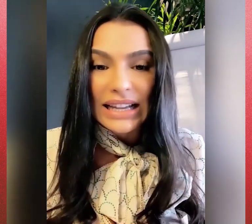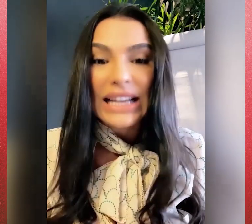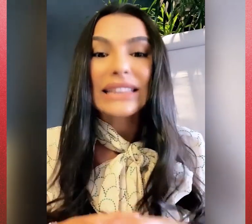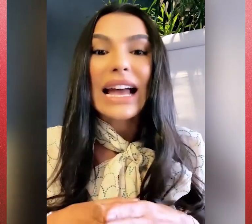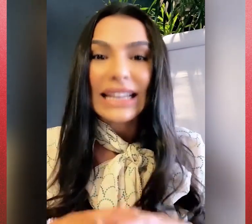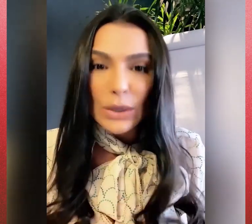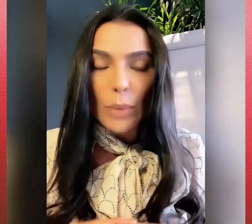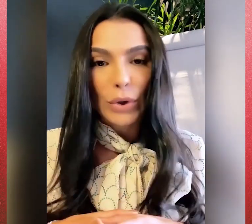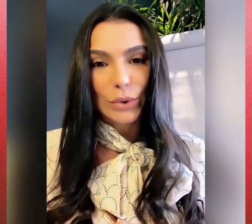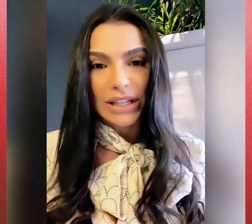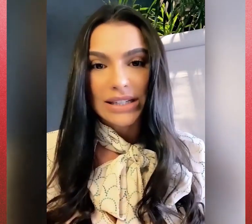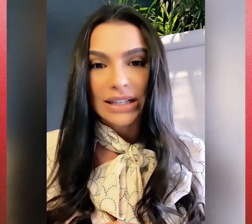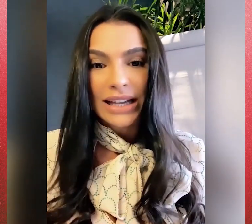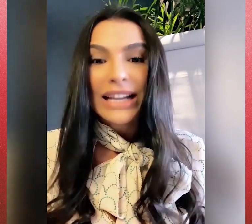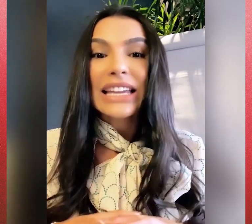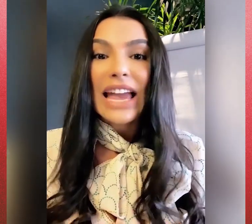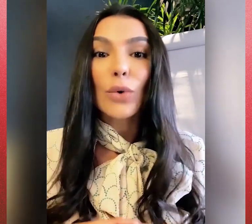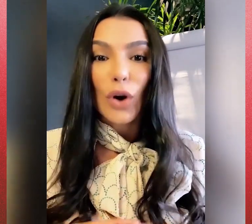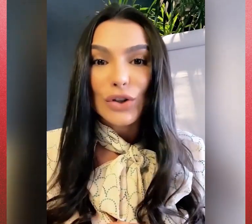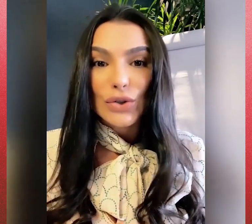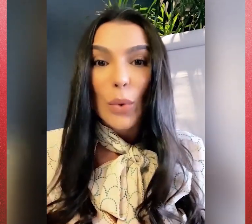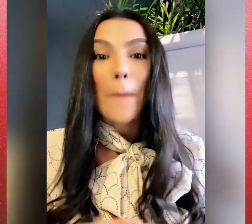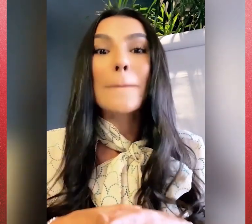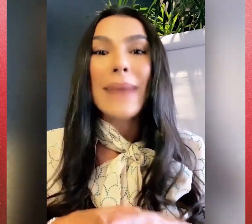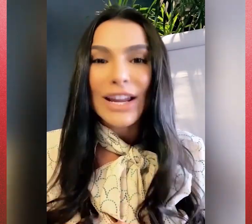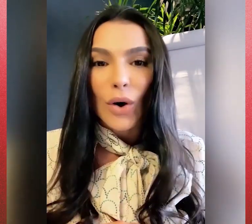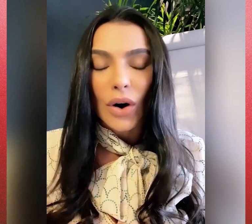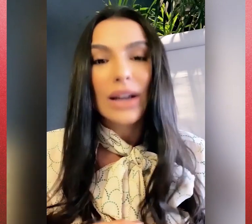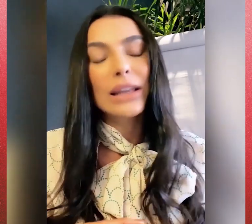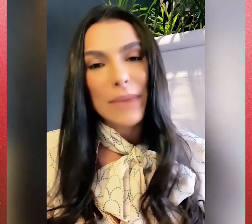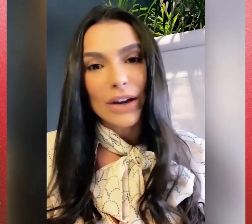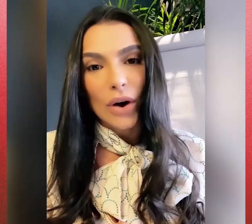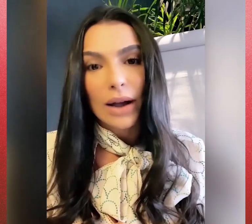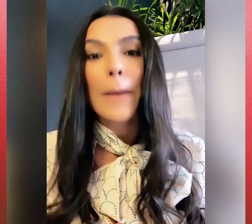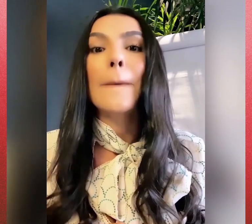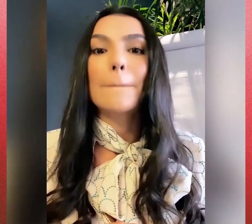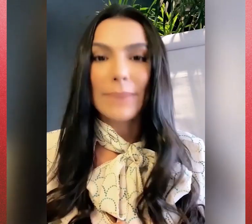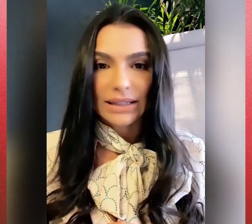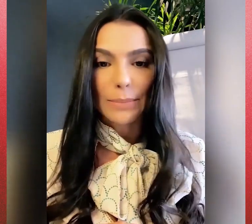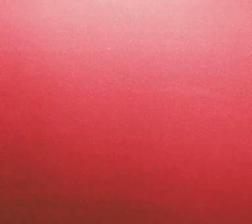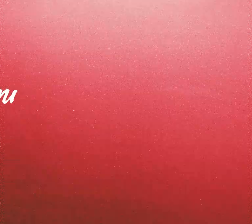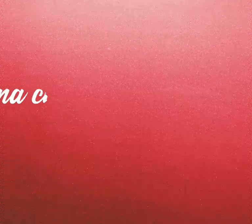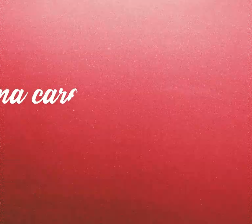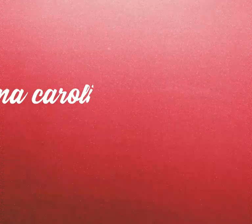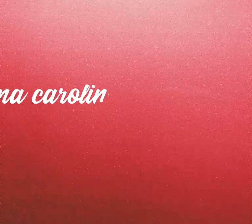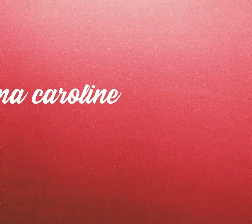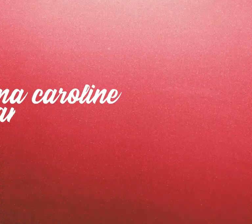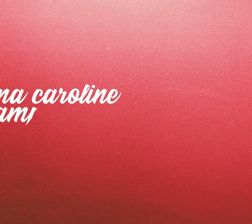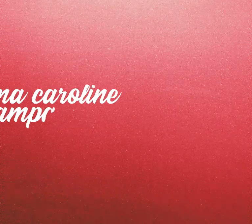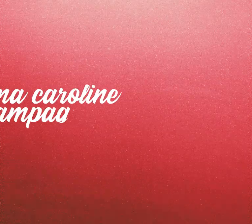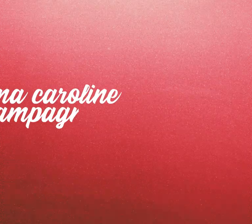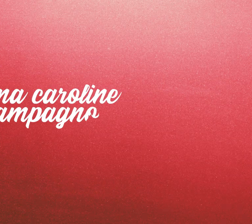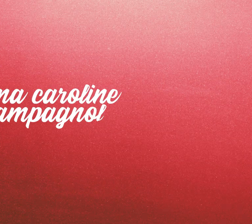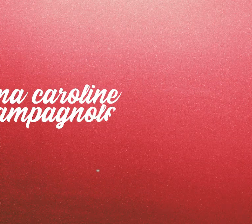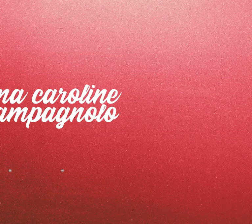defesa da língua portuguesa, que é o nosso maior e melhor patrimônio.